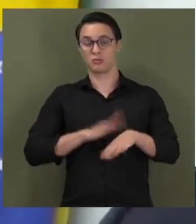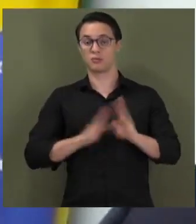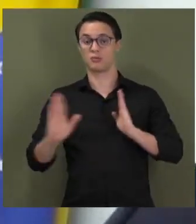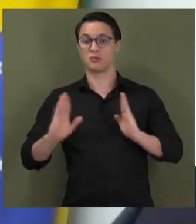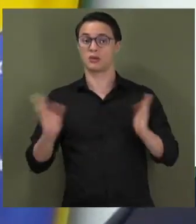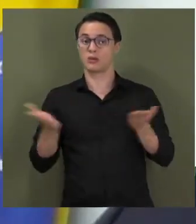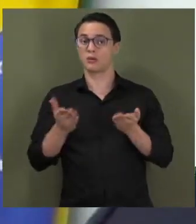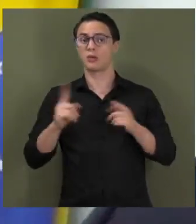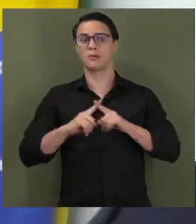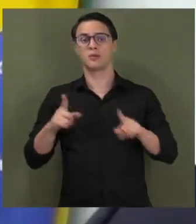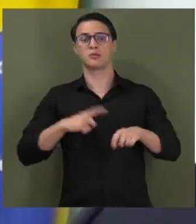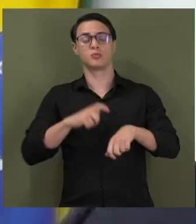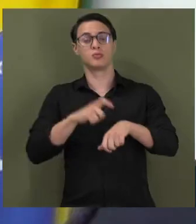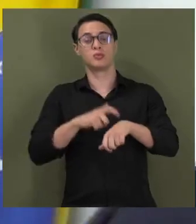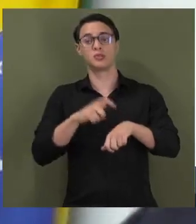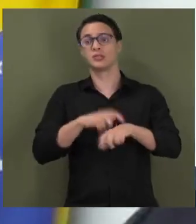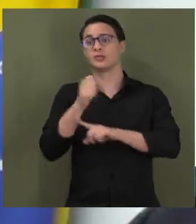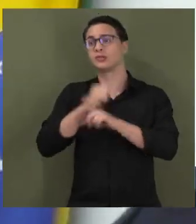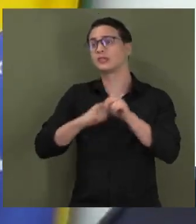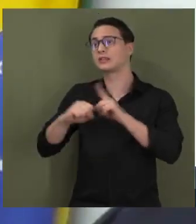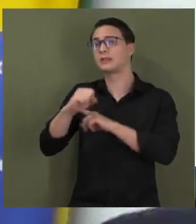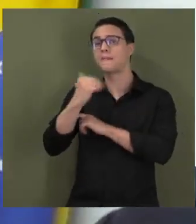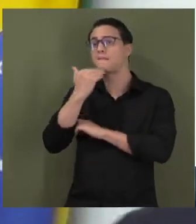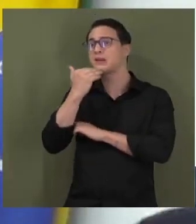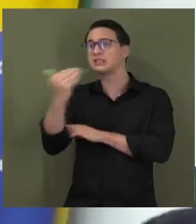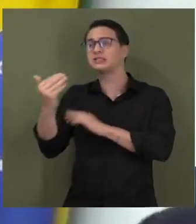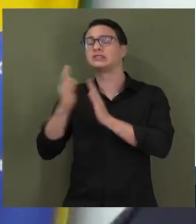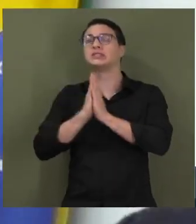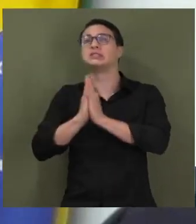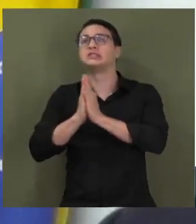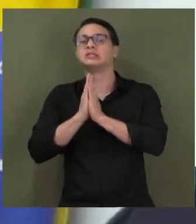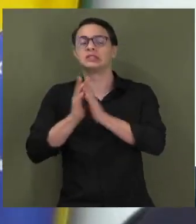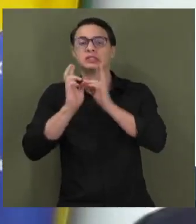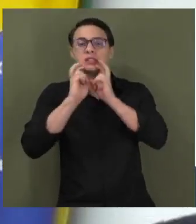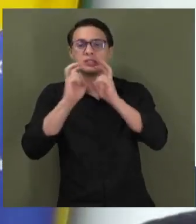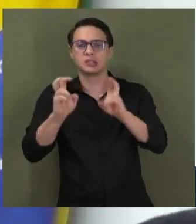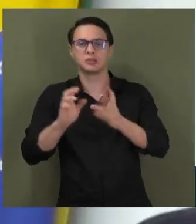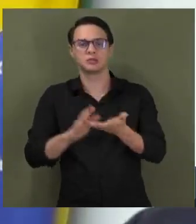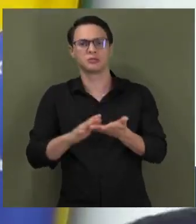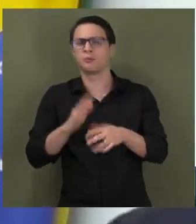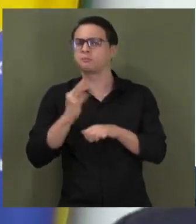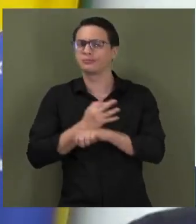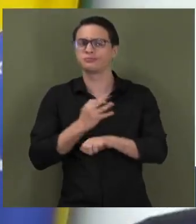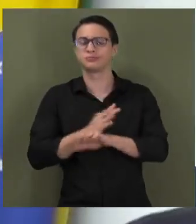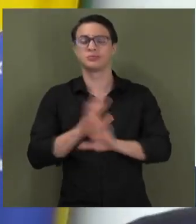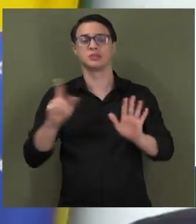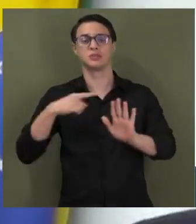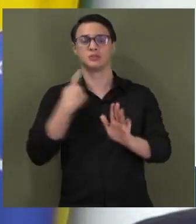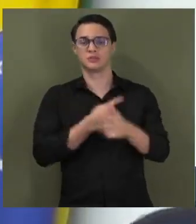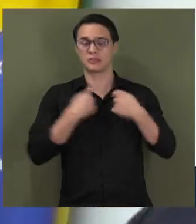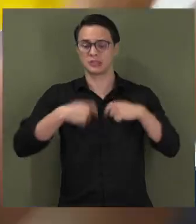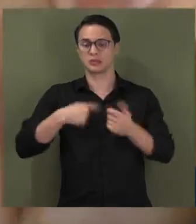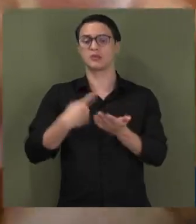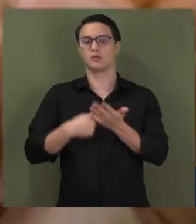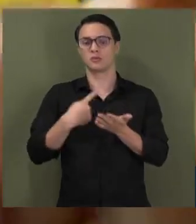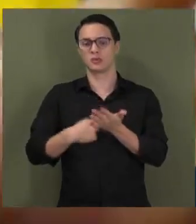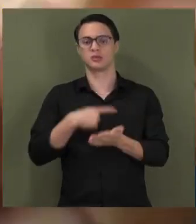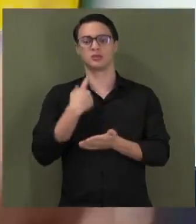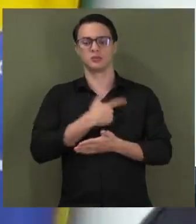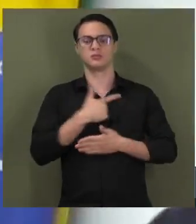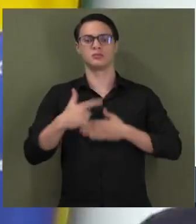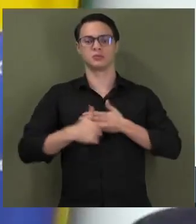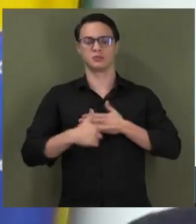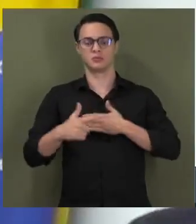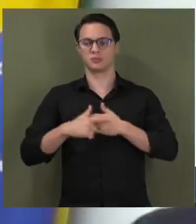chegou a hora, a sociedade está gritando, está clamando, não dá para segurar, temos que cumprir o nosso papel e esses